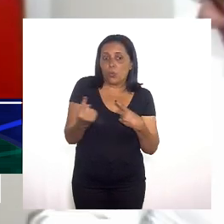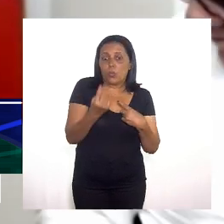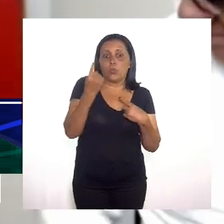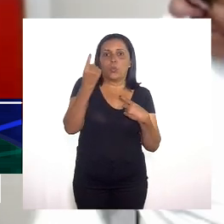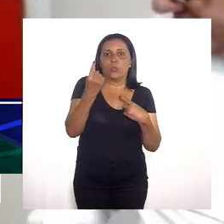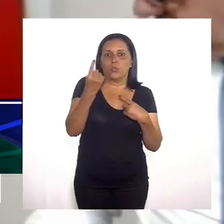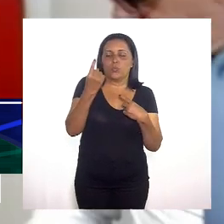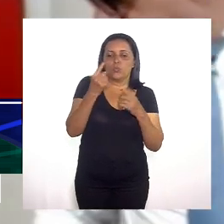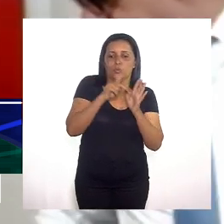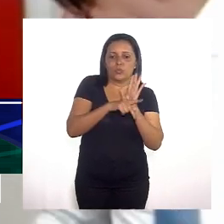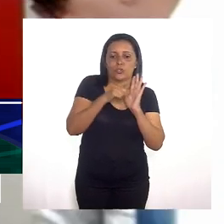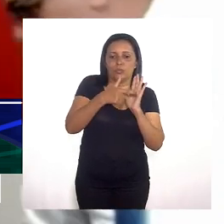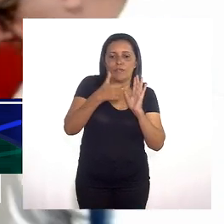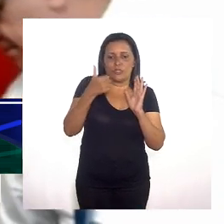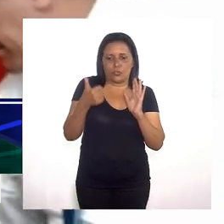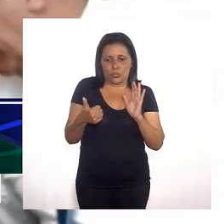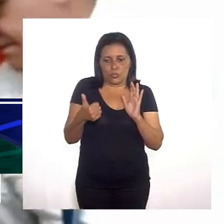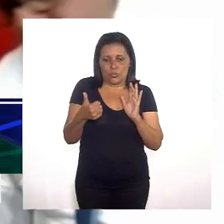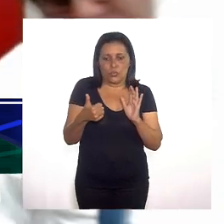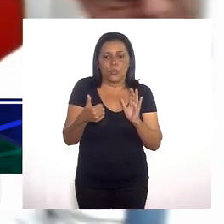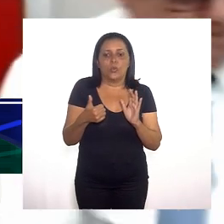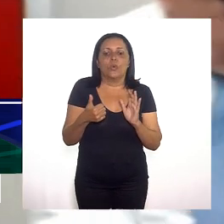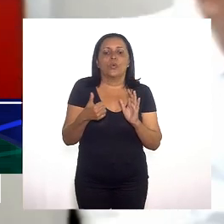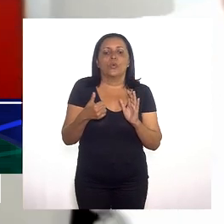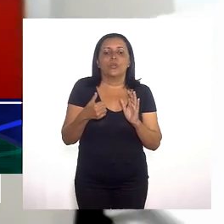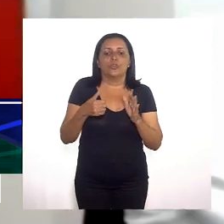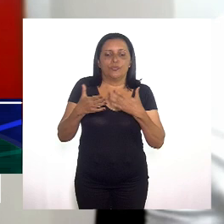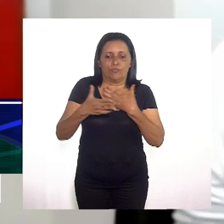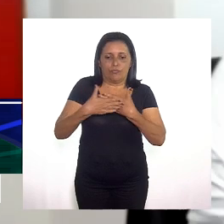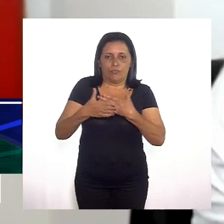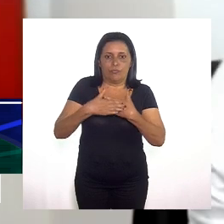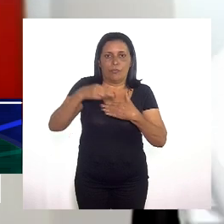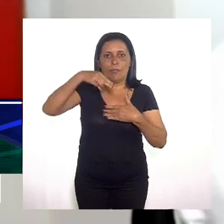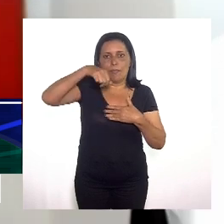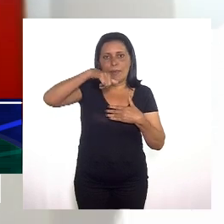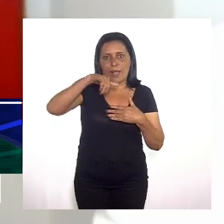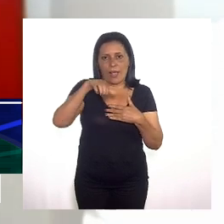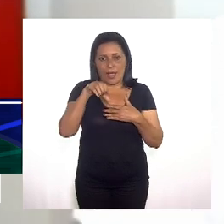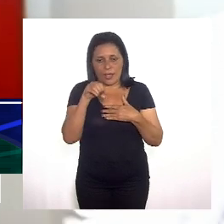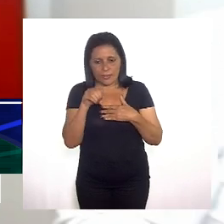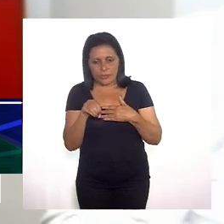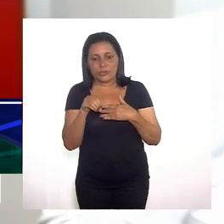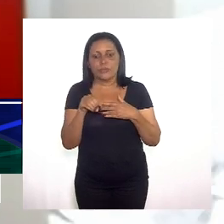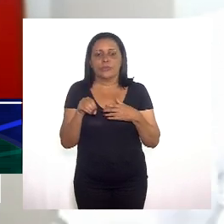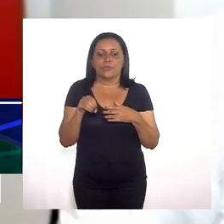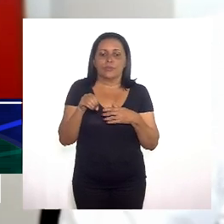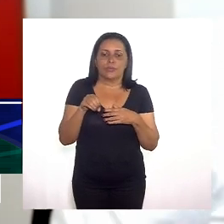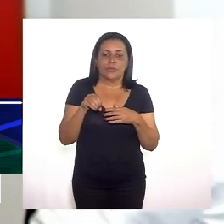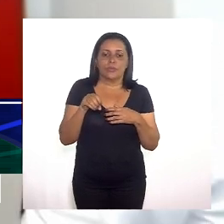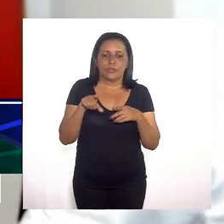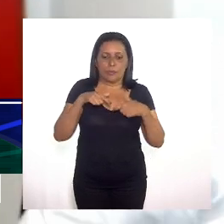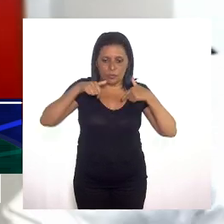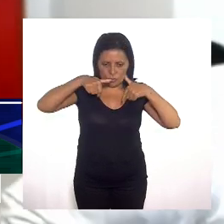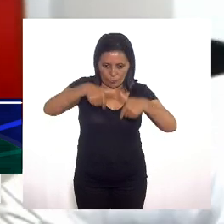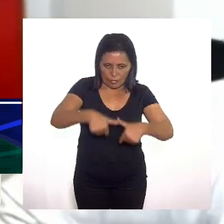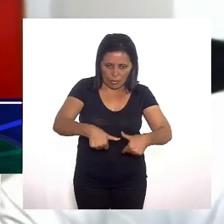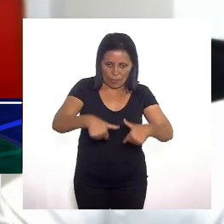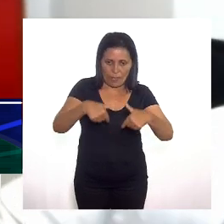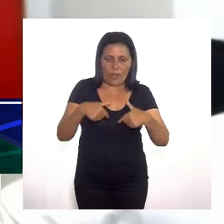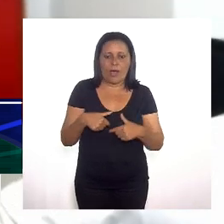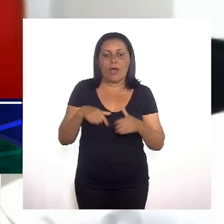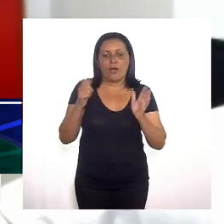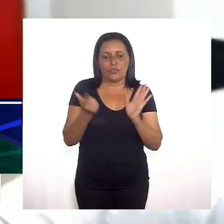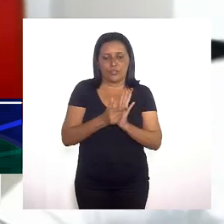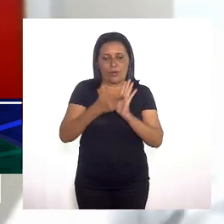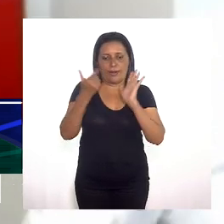533 de 2021, de autoria do deputado Márcio Gualberto. Concede medalha Tiradentes, respectivo diploma ao